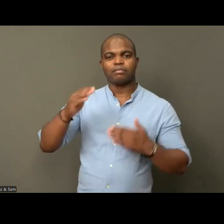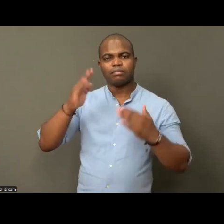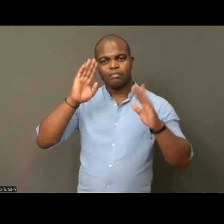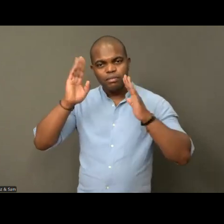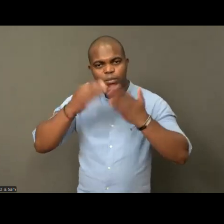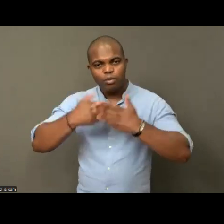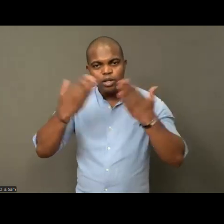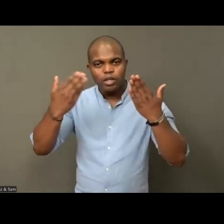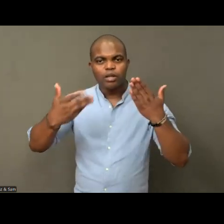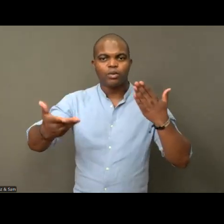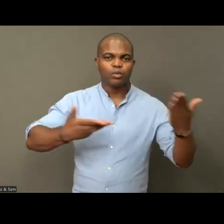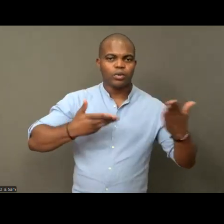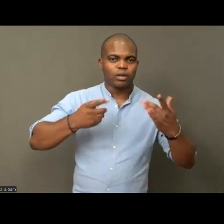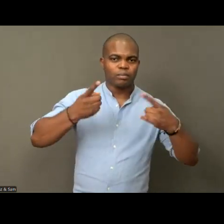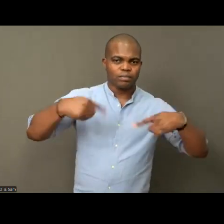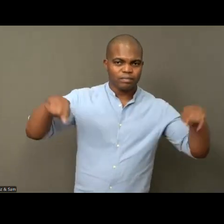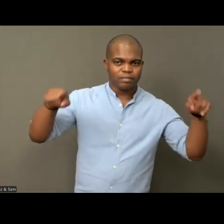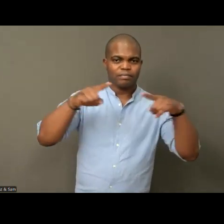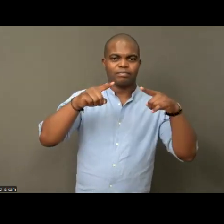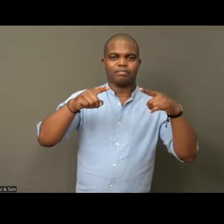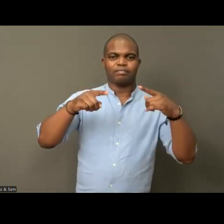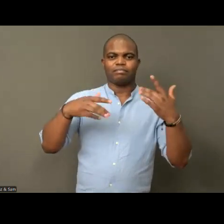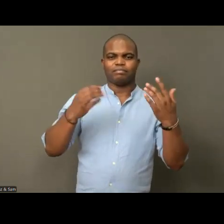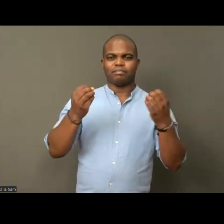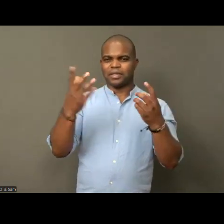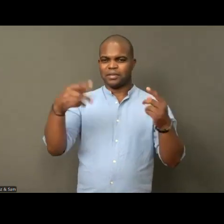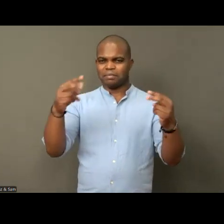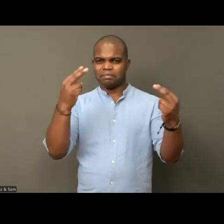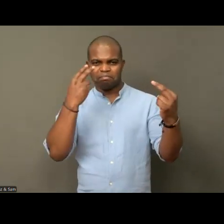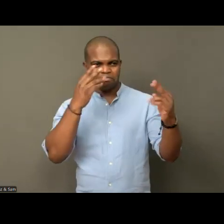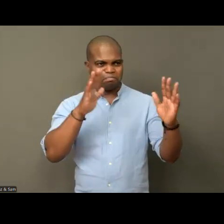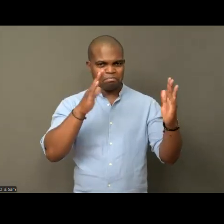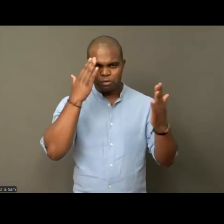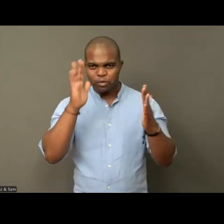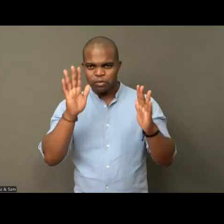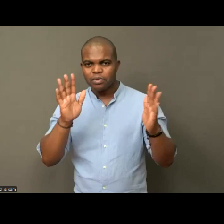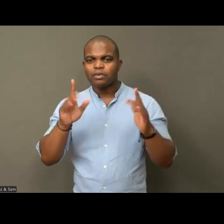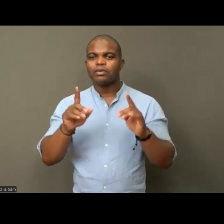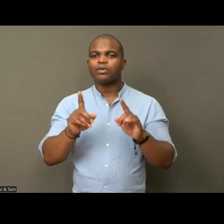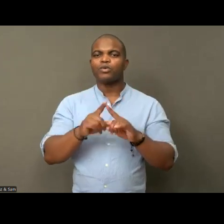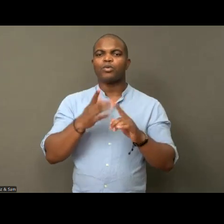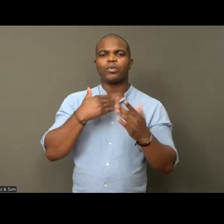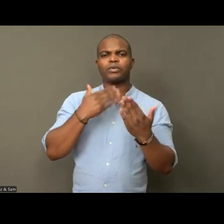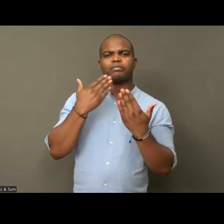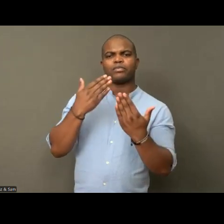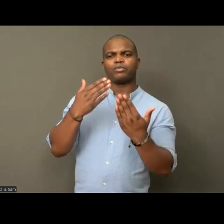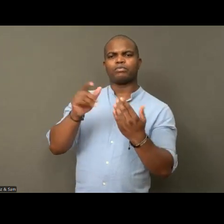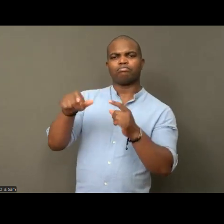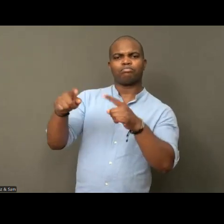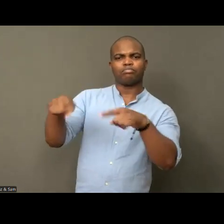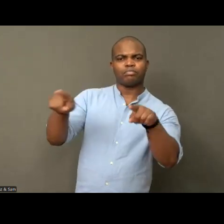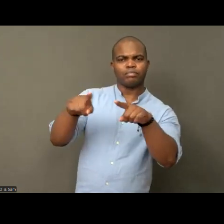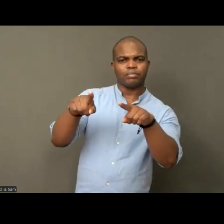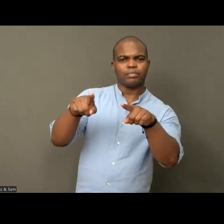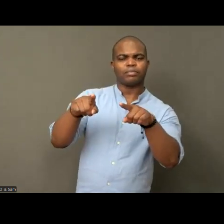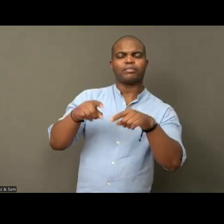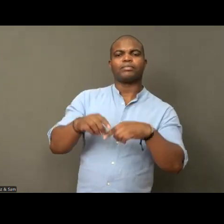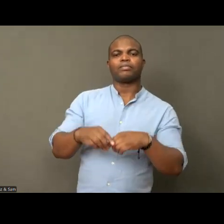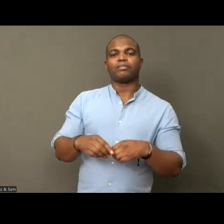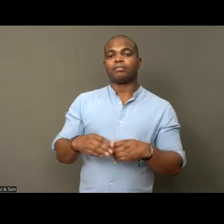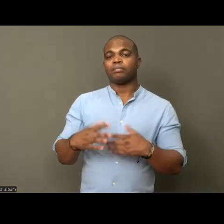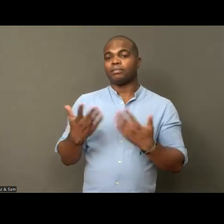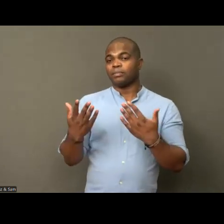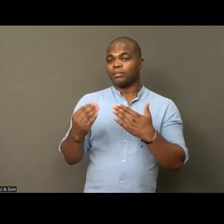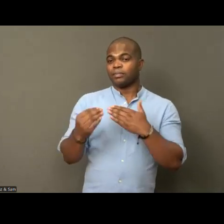o ministro the de Vice Minister Guyana, o Jaime vice-ministro Orrego of Jaime Colombia, Orrego da and Colômbia all e the